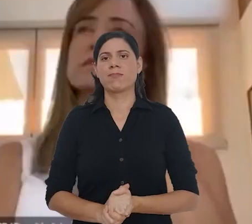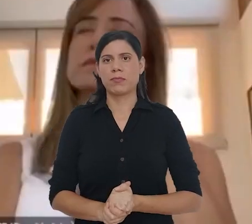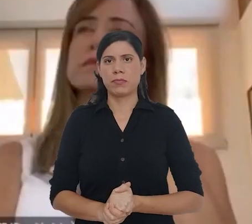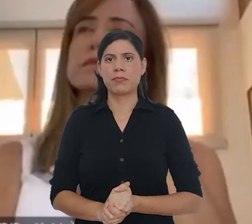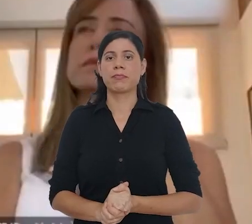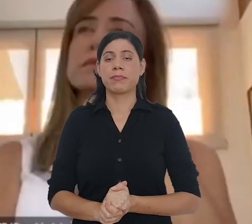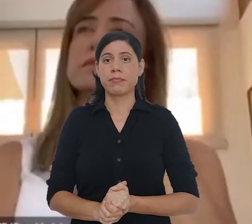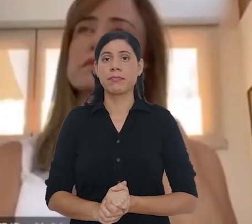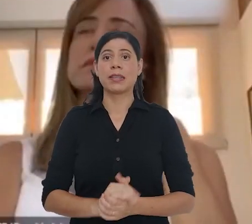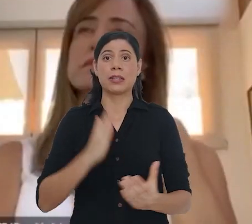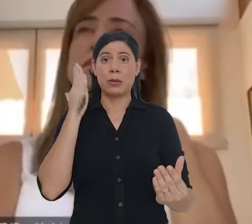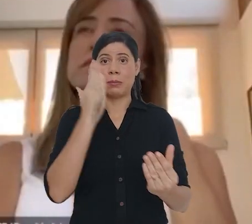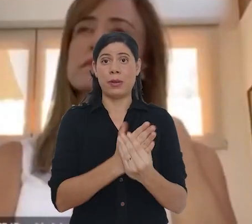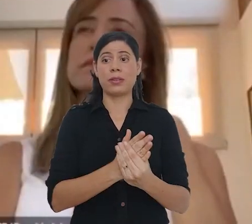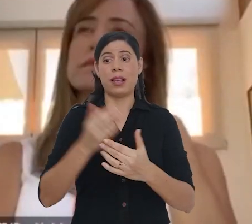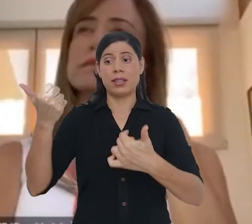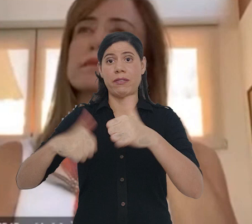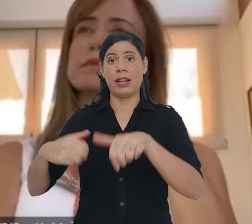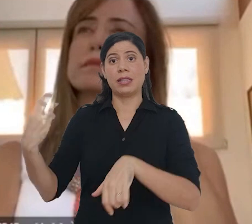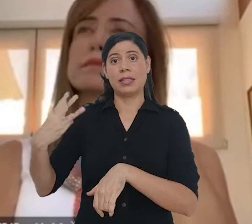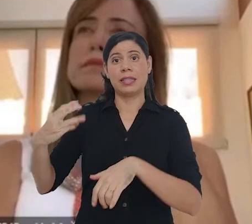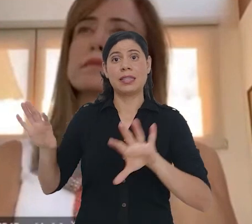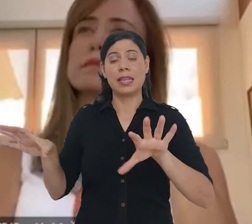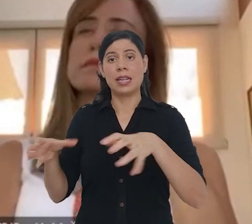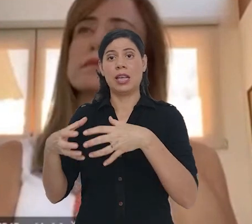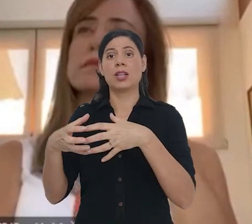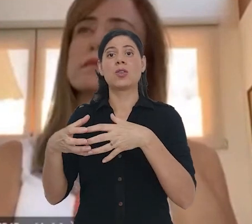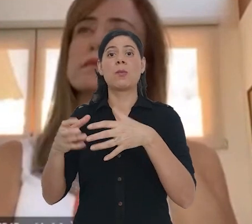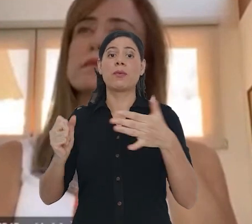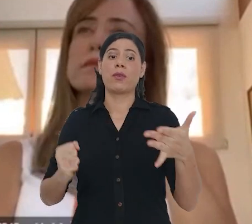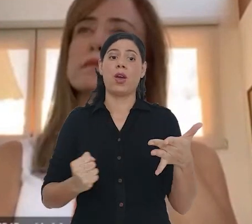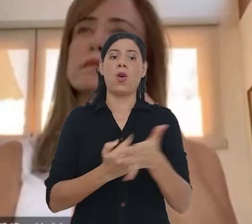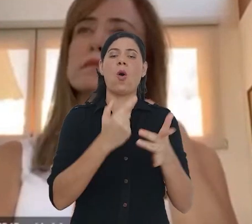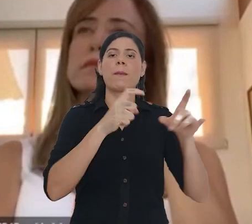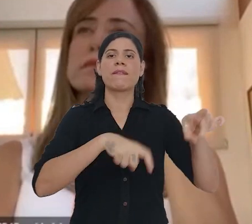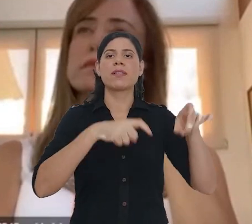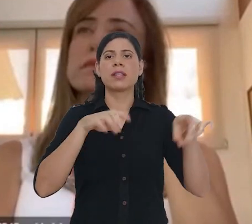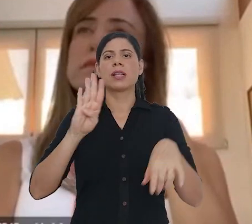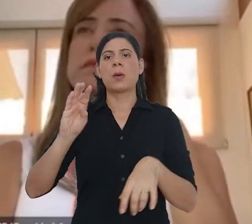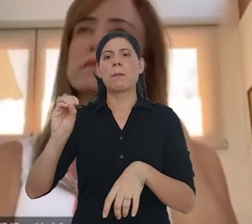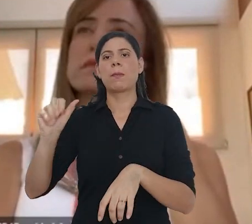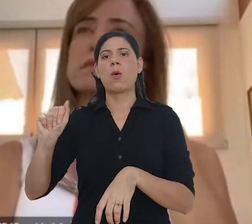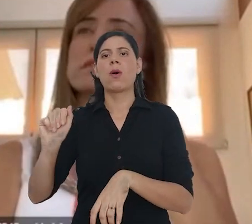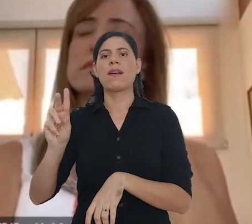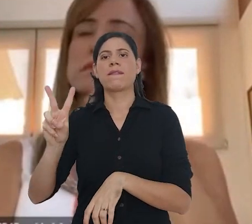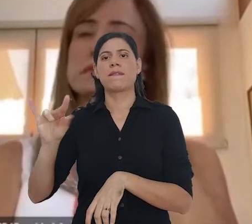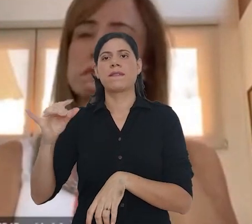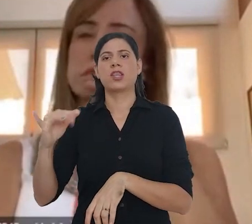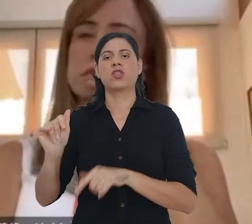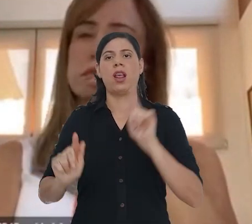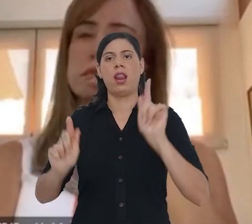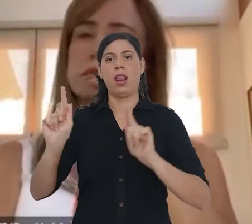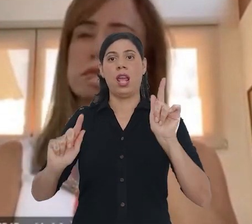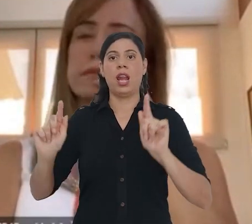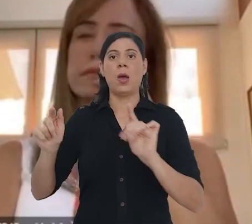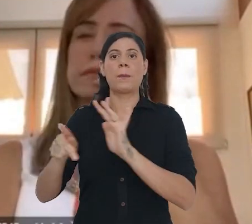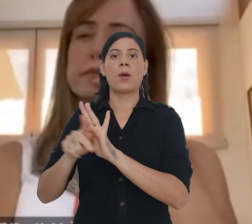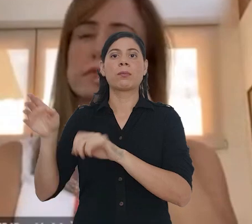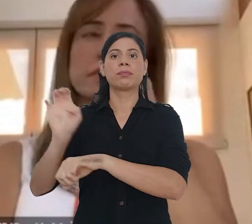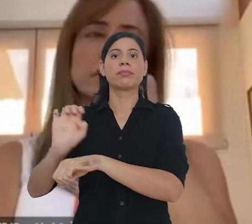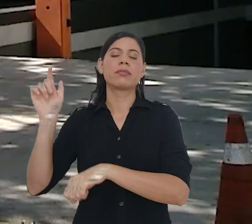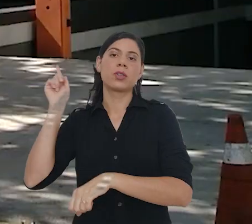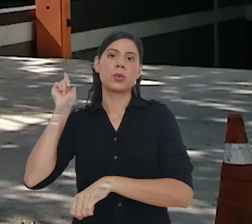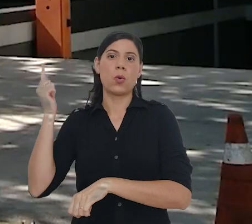arremate. O caso analisado pela terceira turma do TRF1 foi sobre a compra da fazenda Boa Vista em um leilão no estado